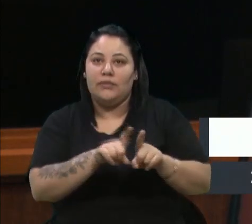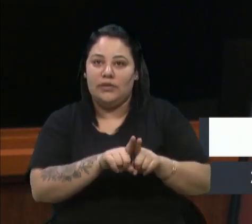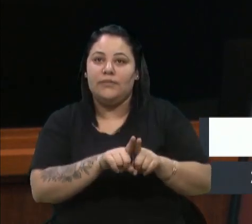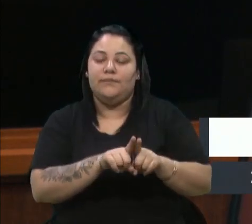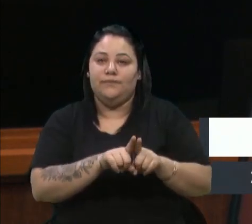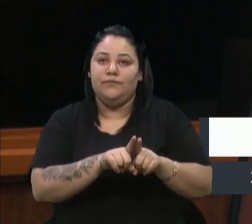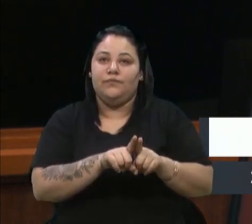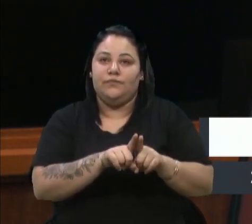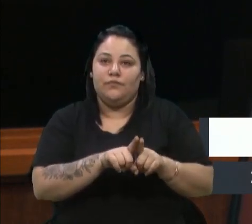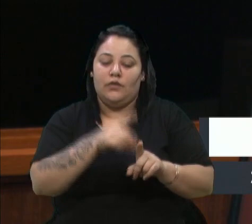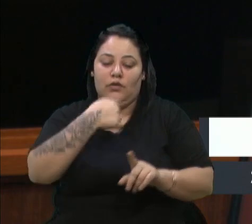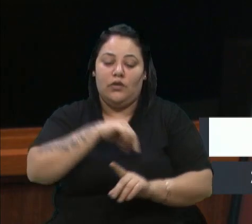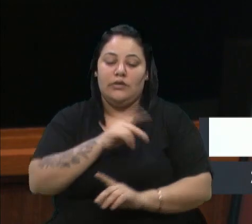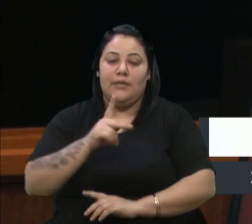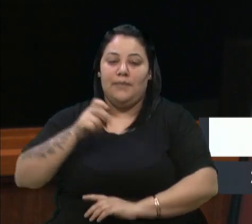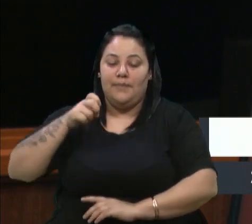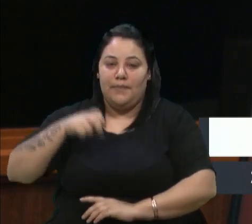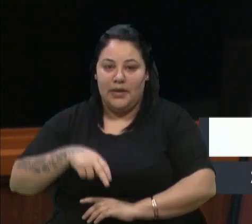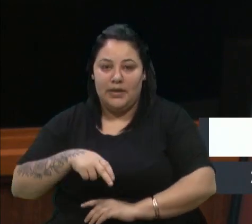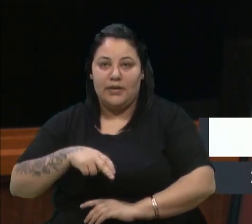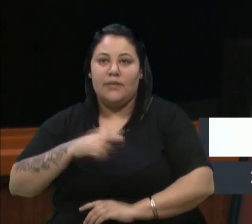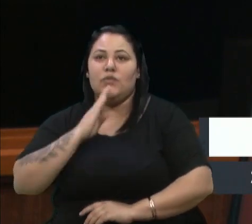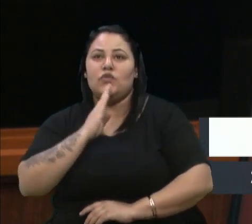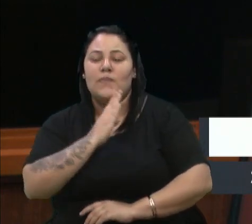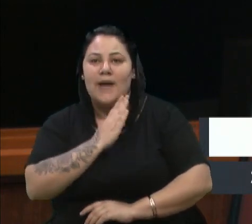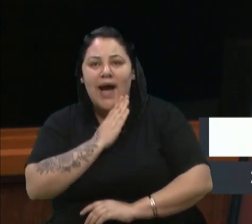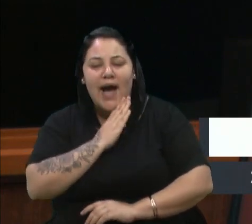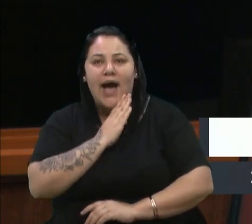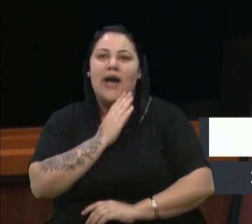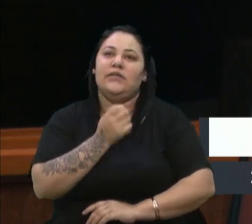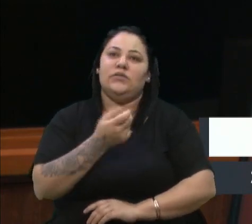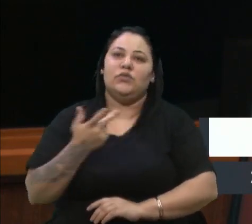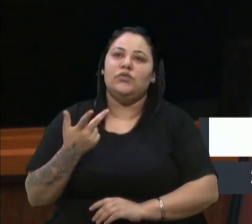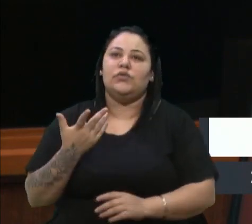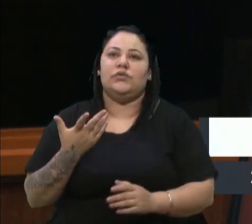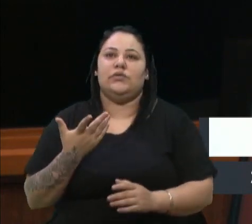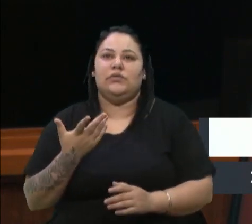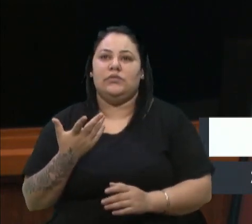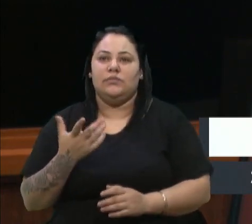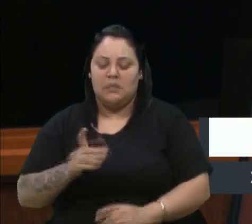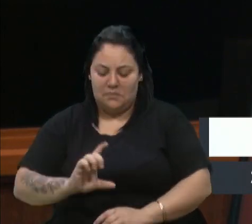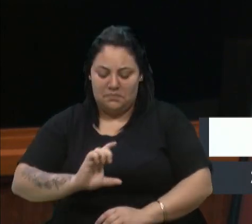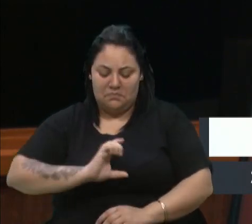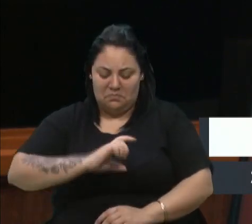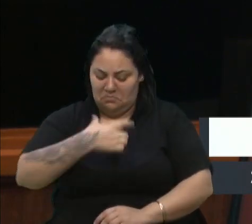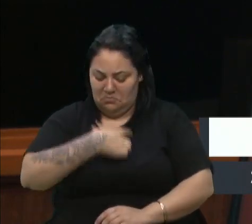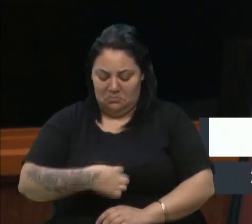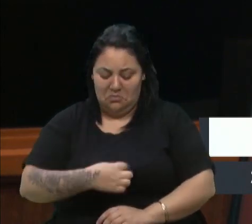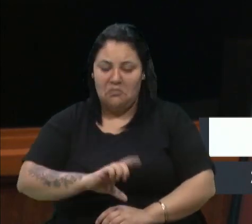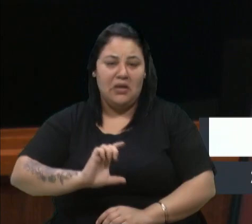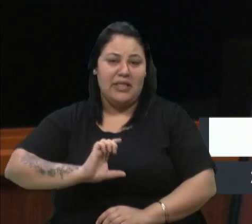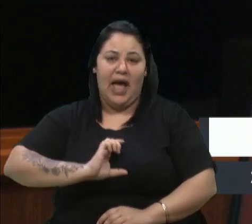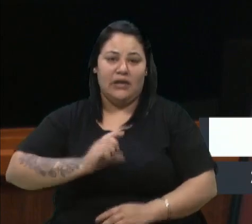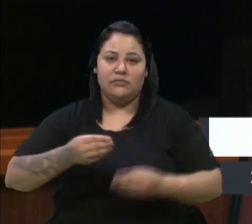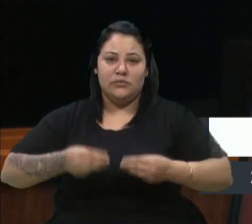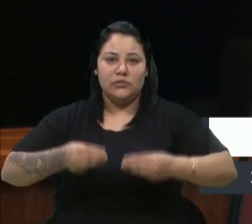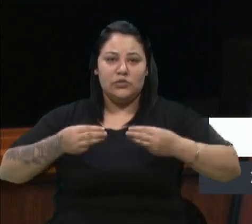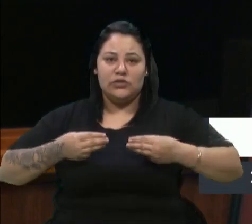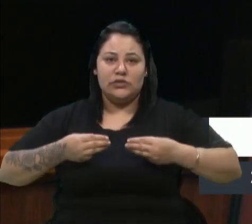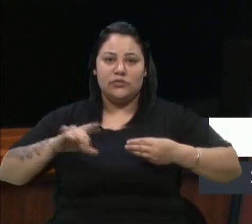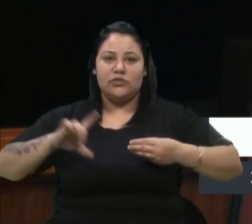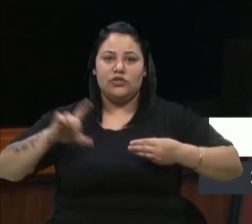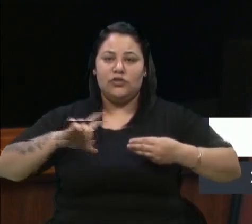PEN para os bares e tal, que uma medalha, uma moção para os bares que tiverem